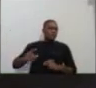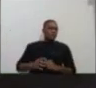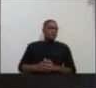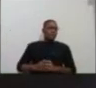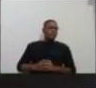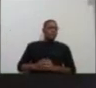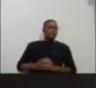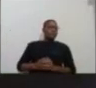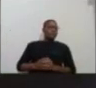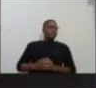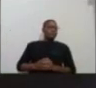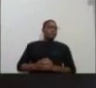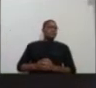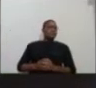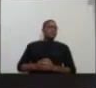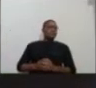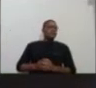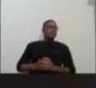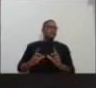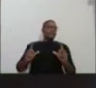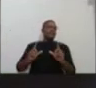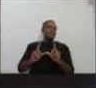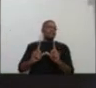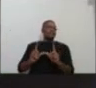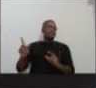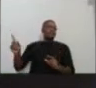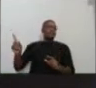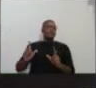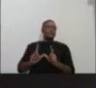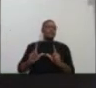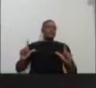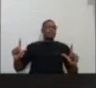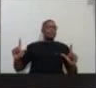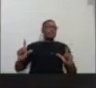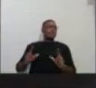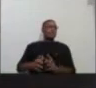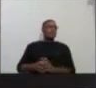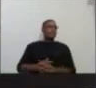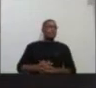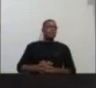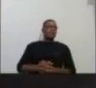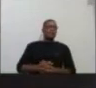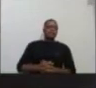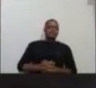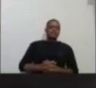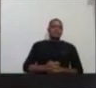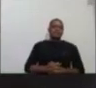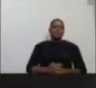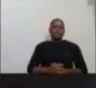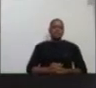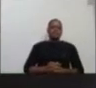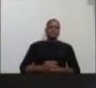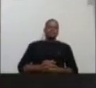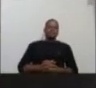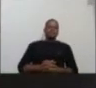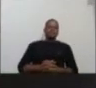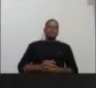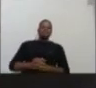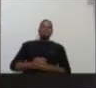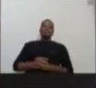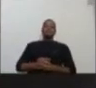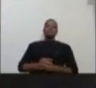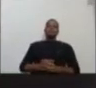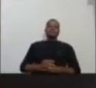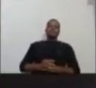A palma de mão na chegada de vocês, um minuto desse estúdio tem o vigor de um